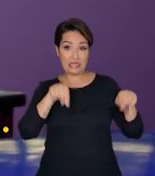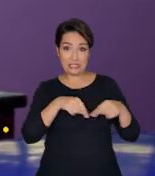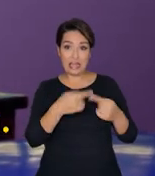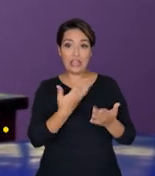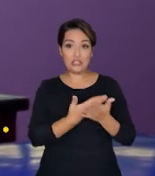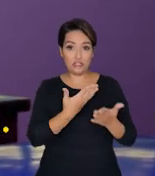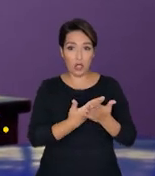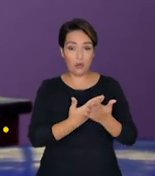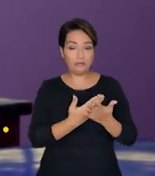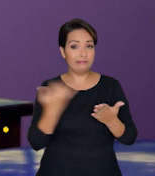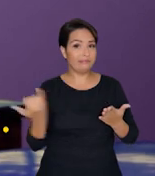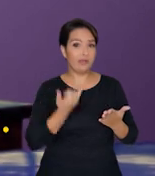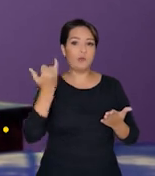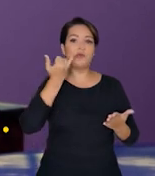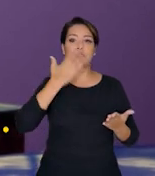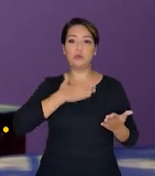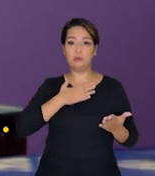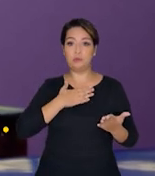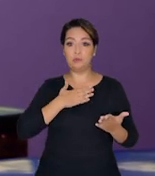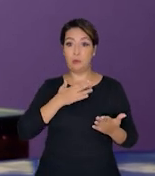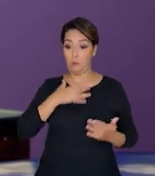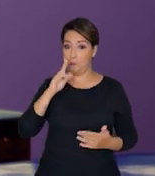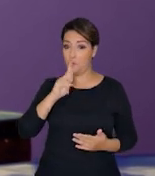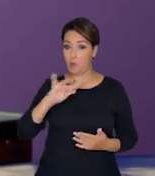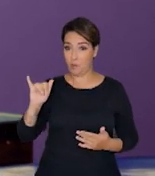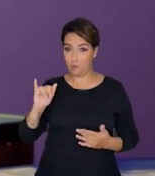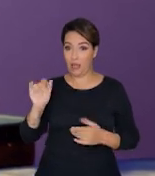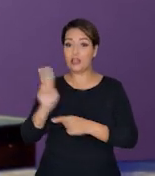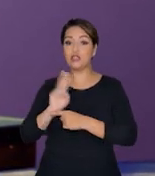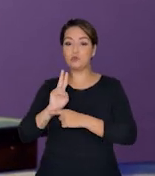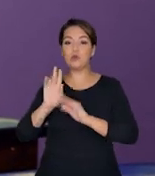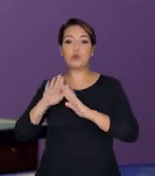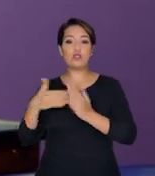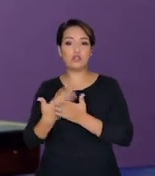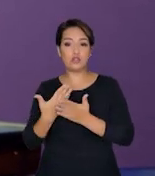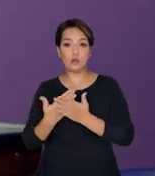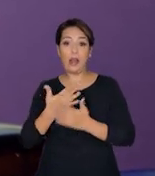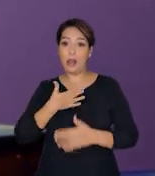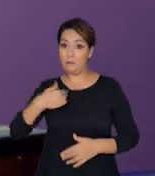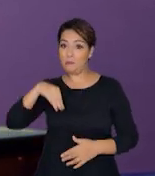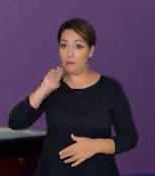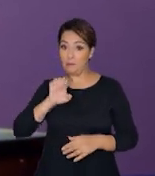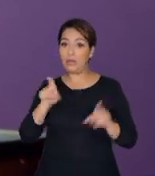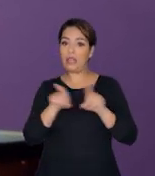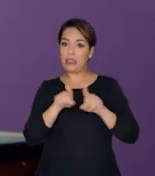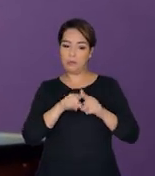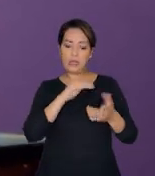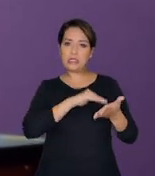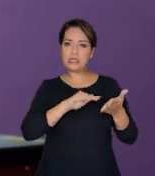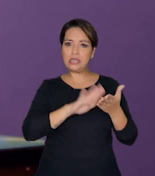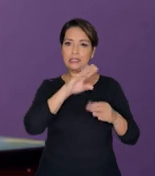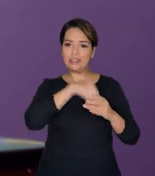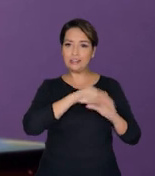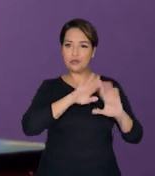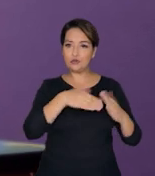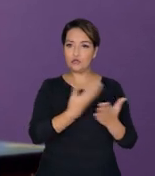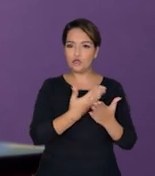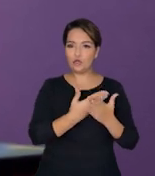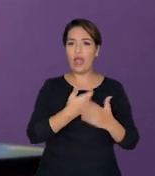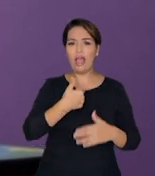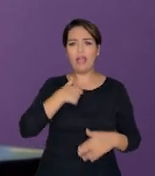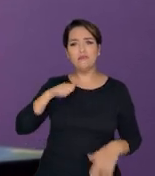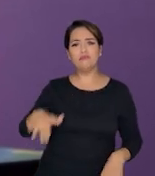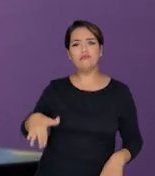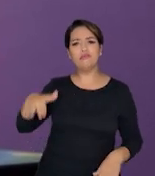Gente, a sala de aula é um lugar sagrado pra mim. O meu pai era inspetor de colégio. A minha mãe, secretária também de colégio. Eu